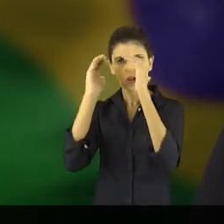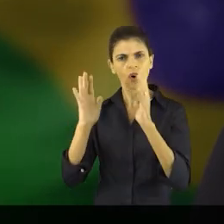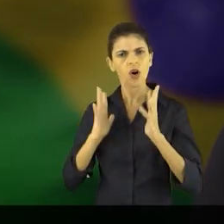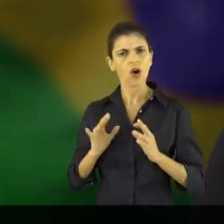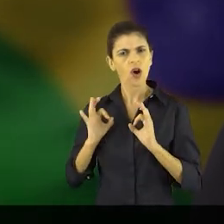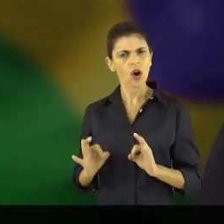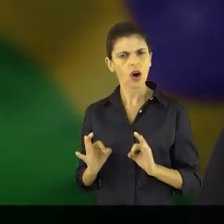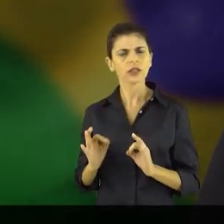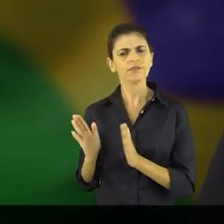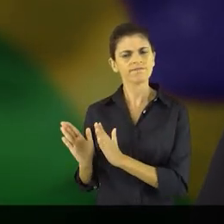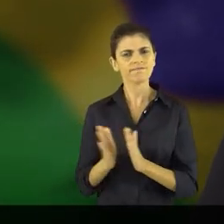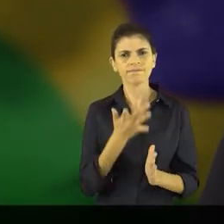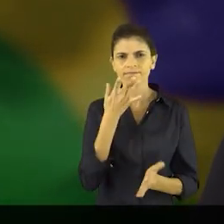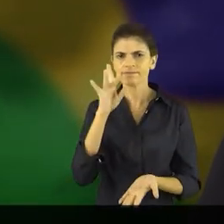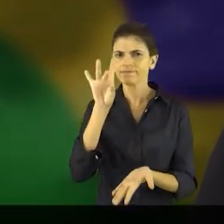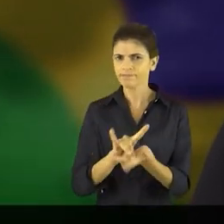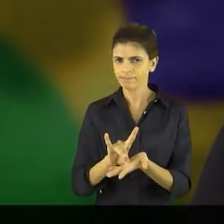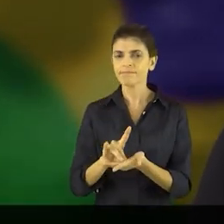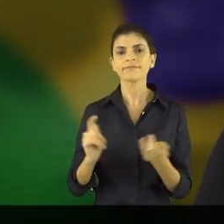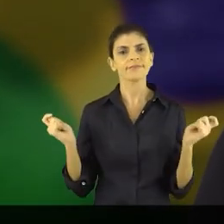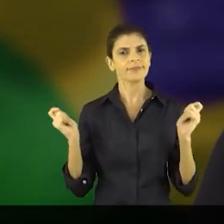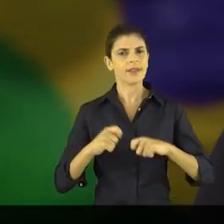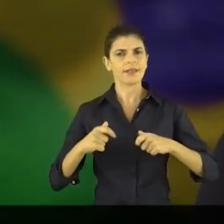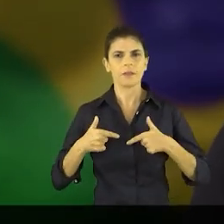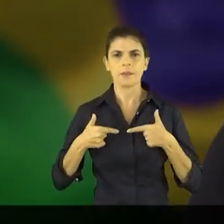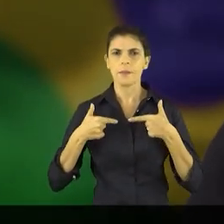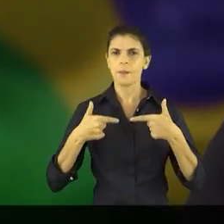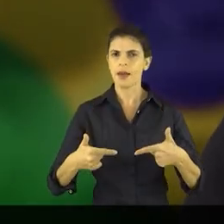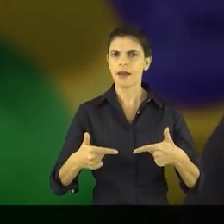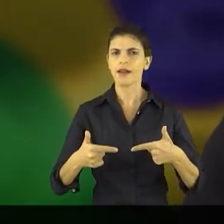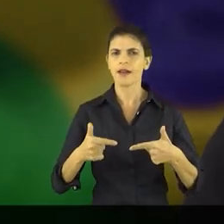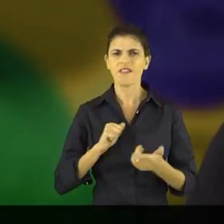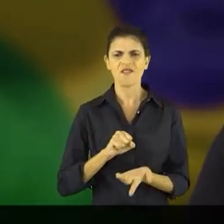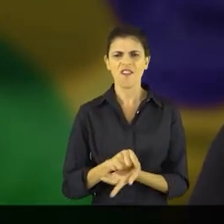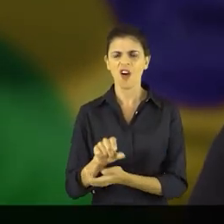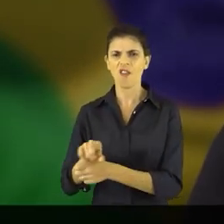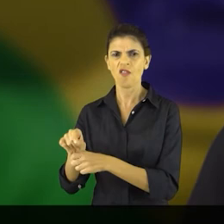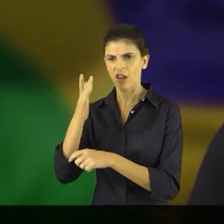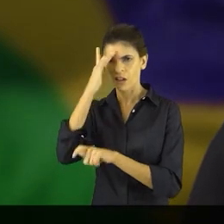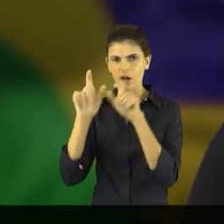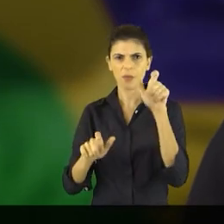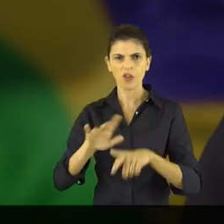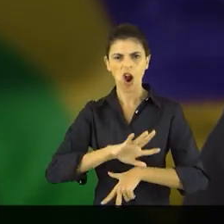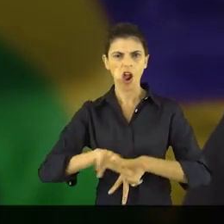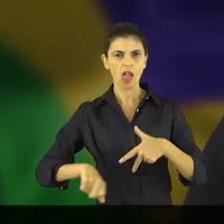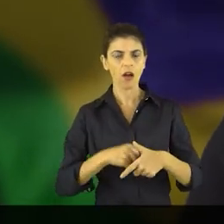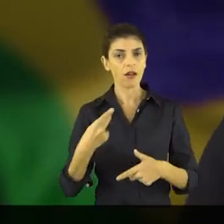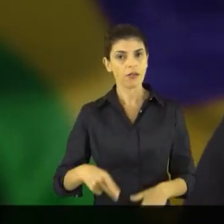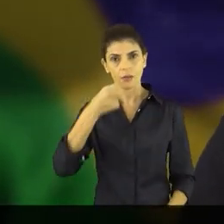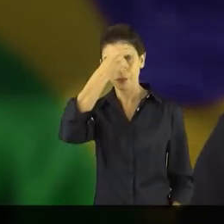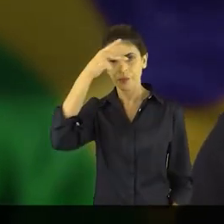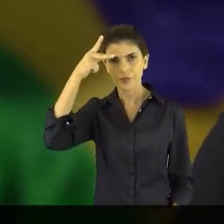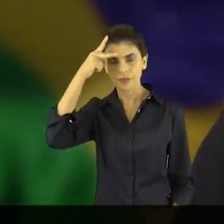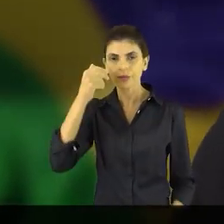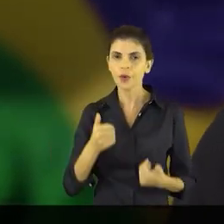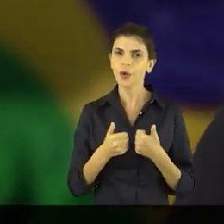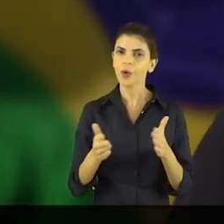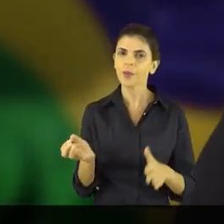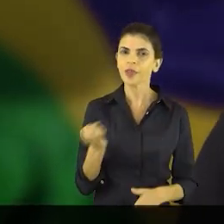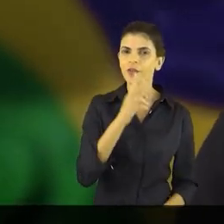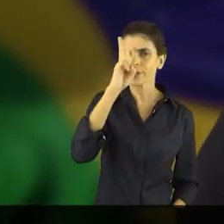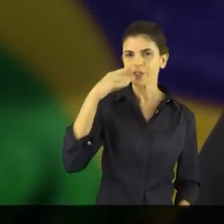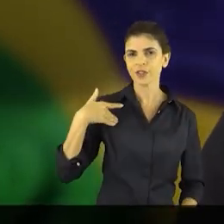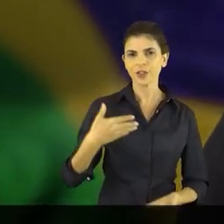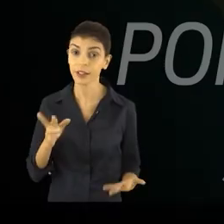com disciplina e com honestidade, nós podemos fazer uma limpeza na prefeitura. Vamos iniciar uma